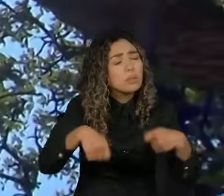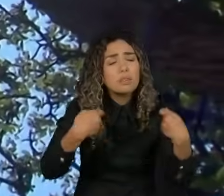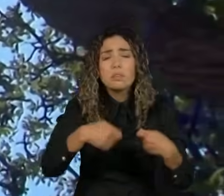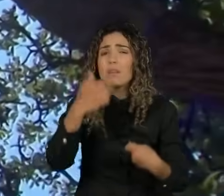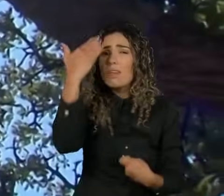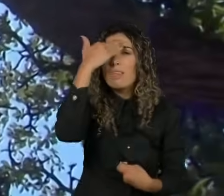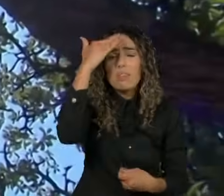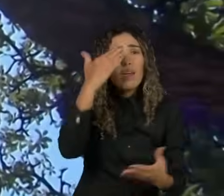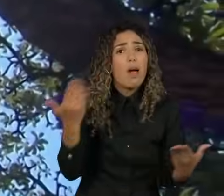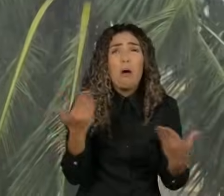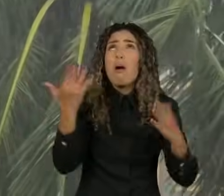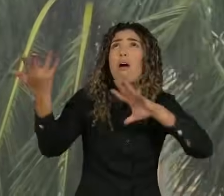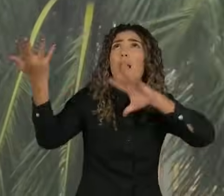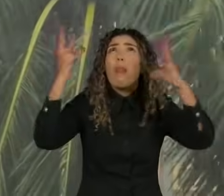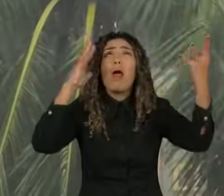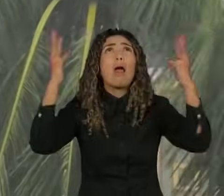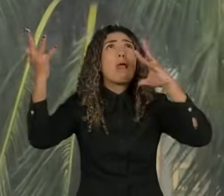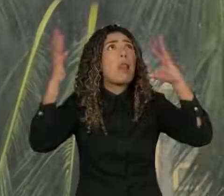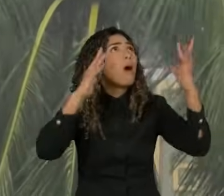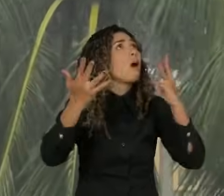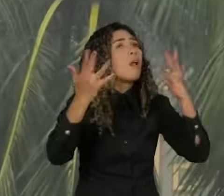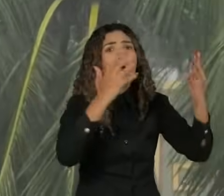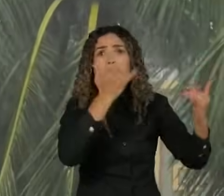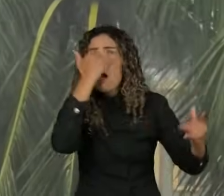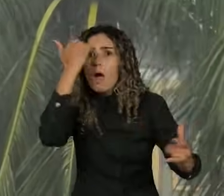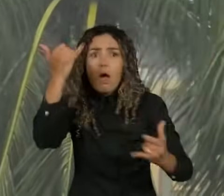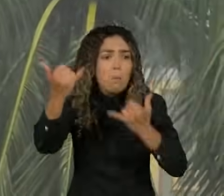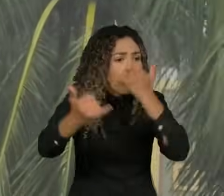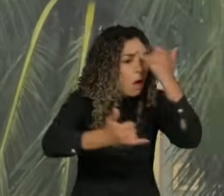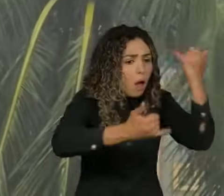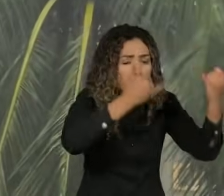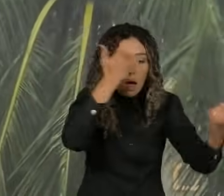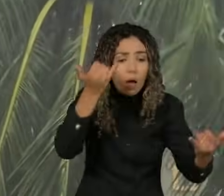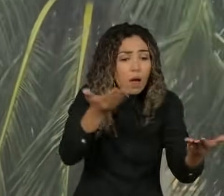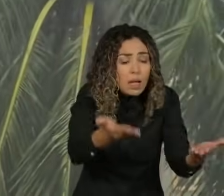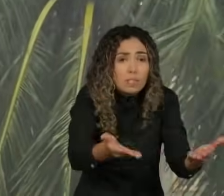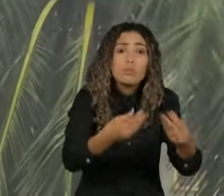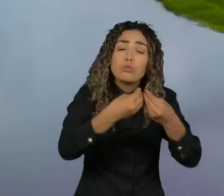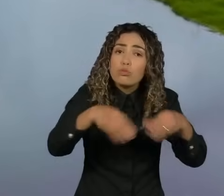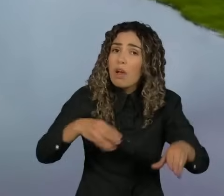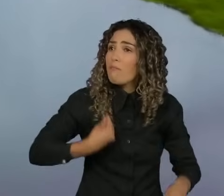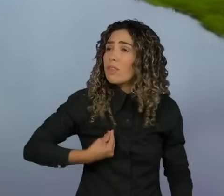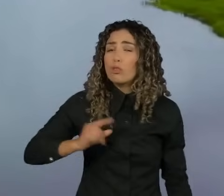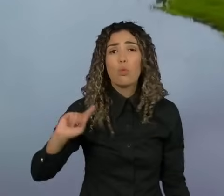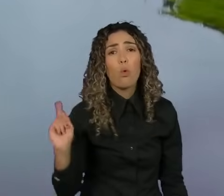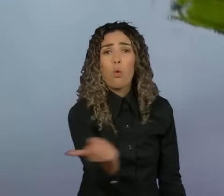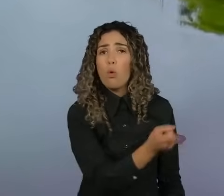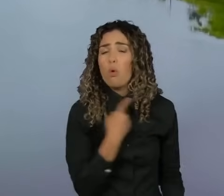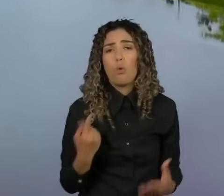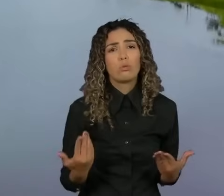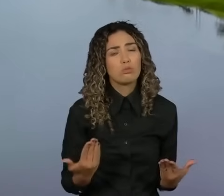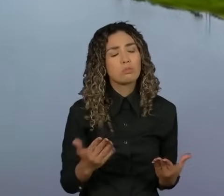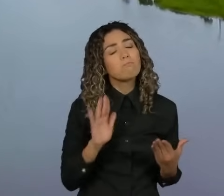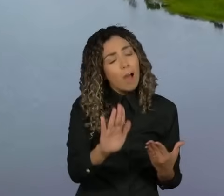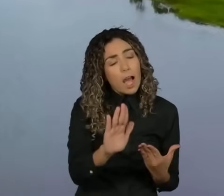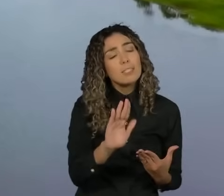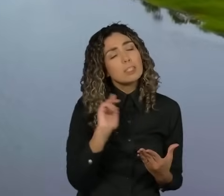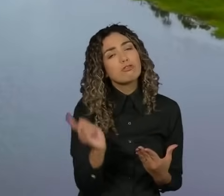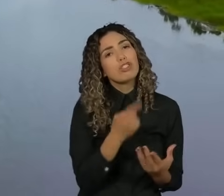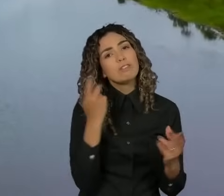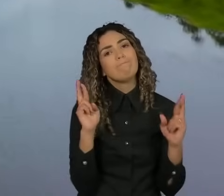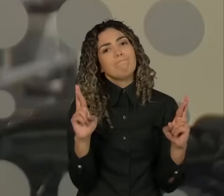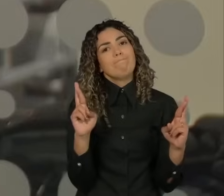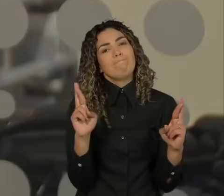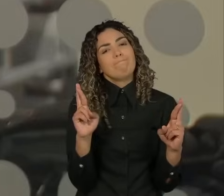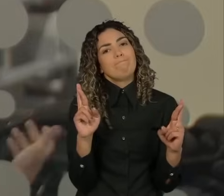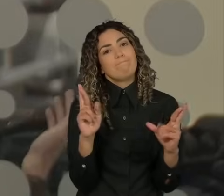das emergências climáticas, as emergências climáticas tratam da vida de todos nós. A gente não pode perder a esperança, né? Mas a